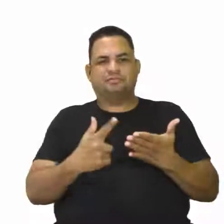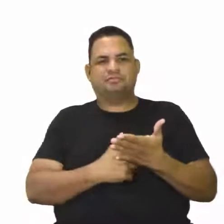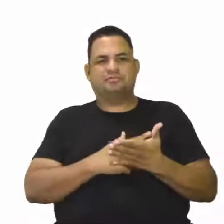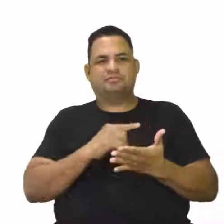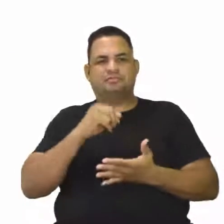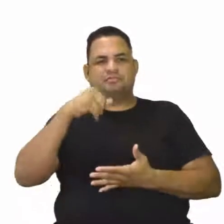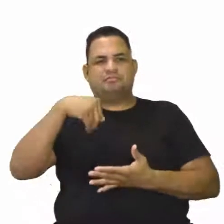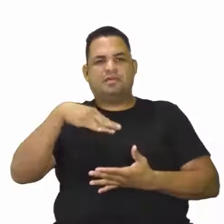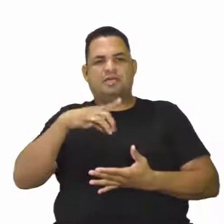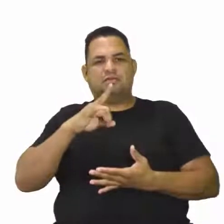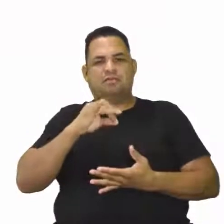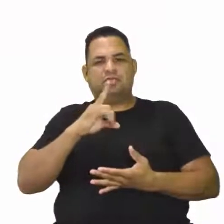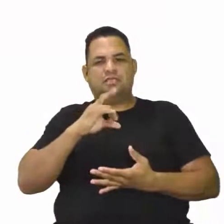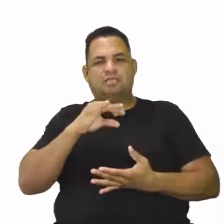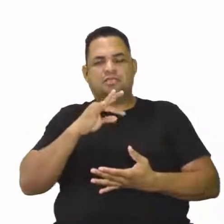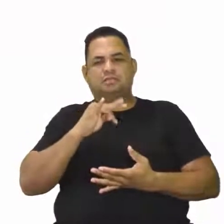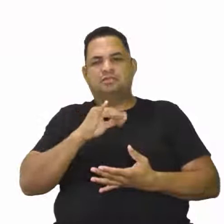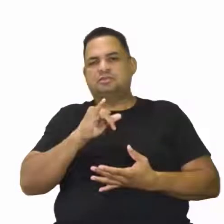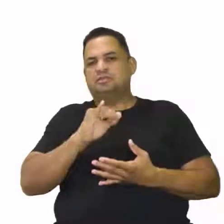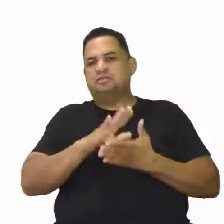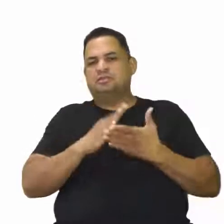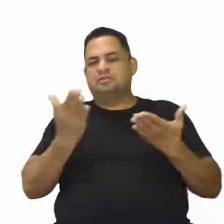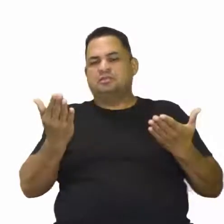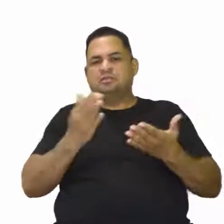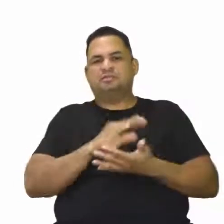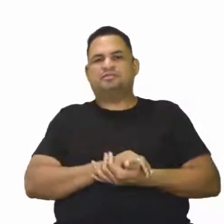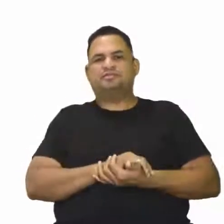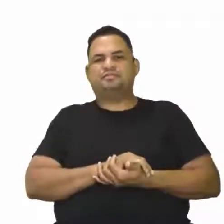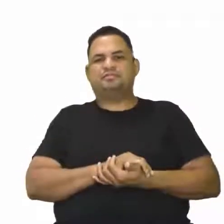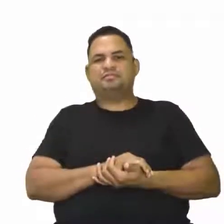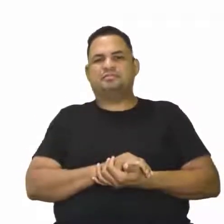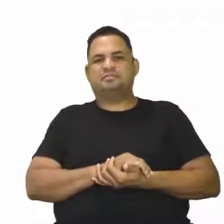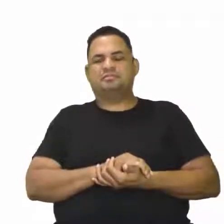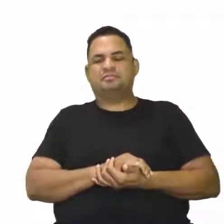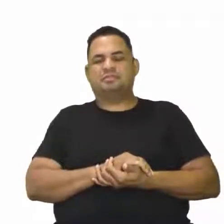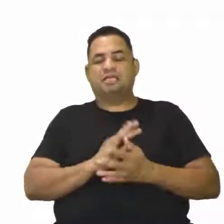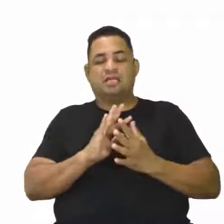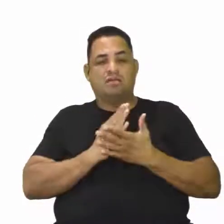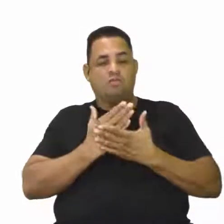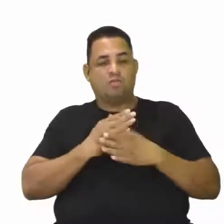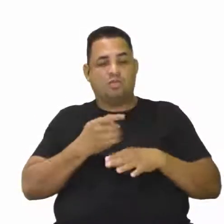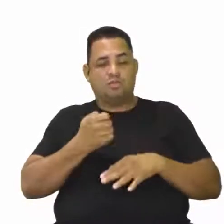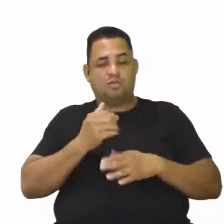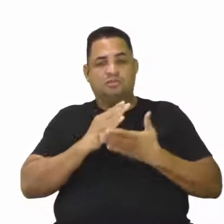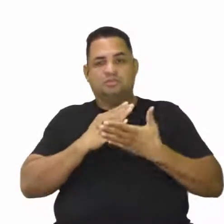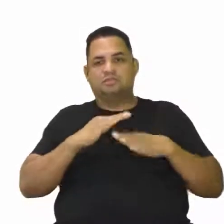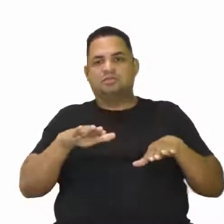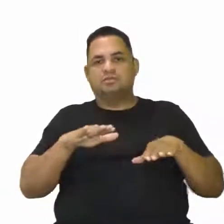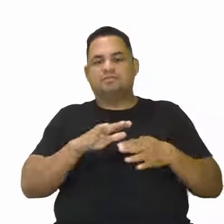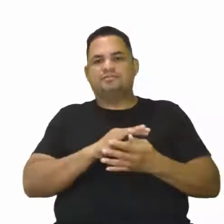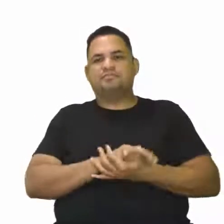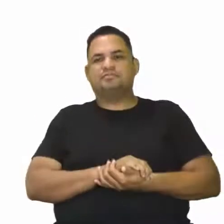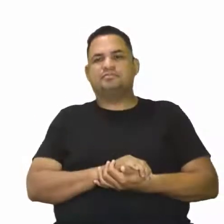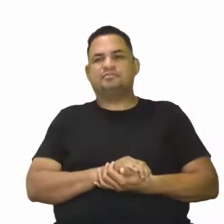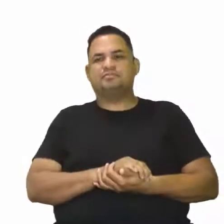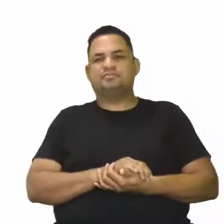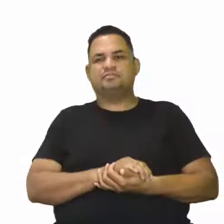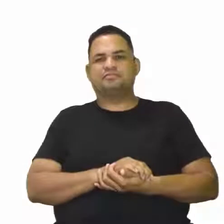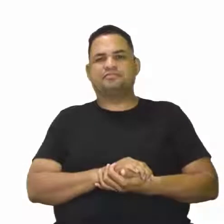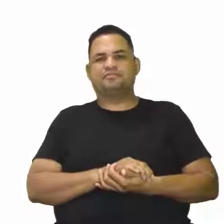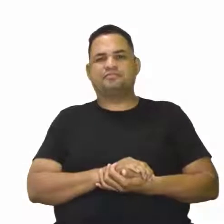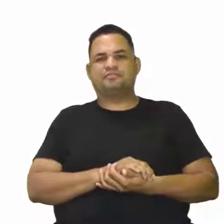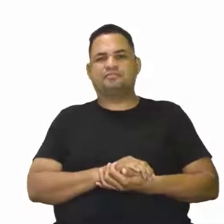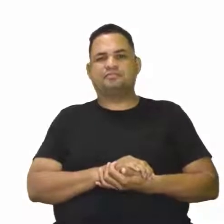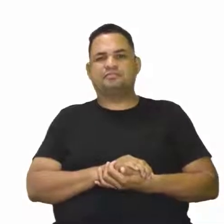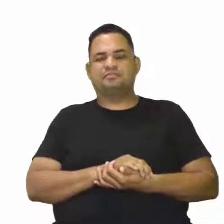Mário Benedetti. Mais um, né? A Trégua. Estamos terminando, é o penúltimo livro. A Trégua